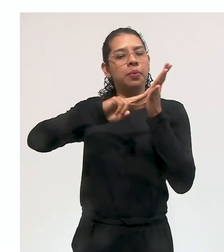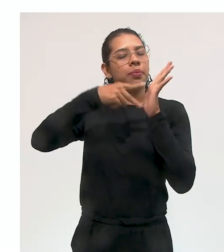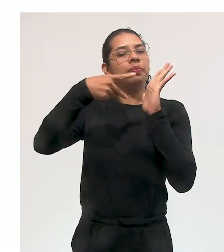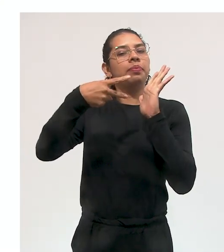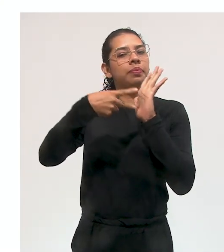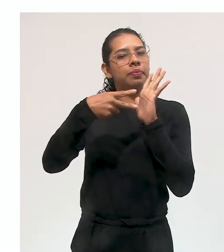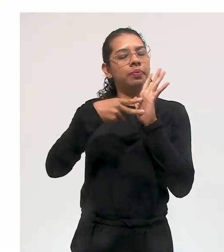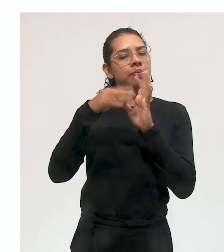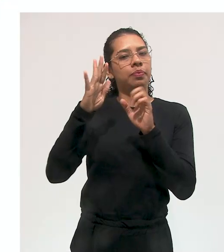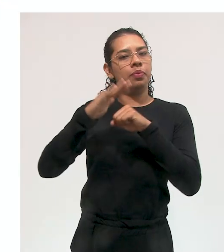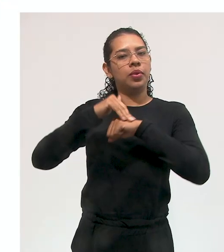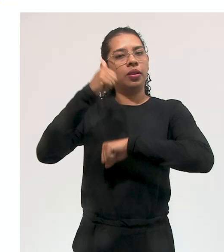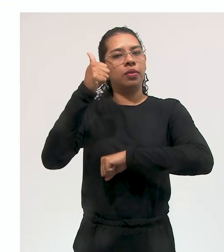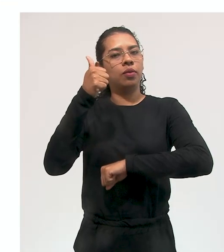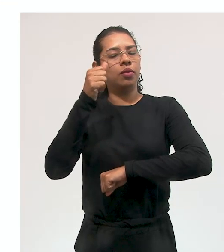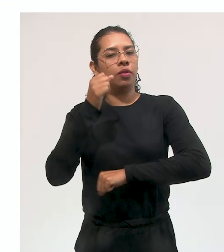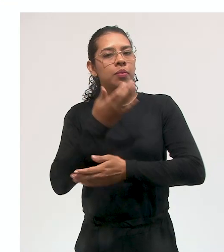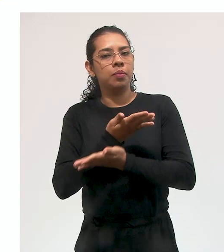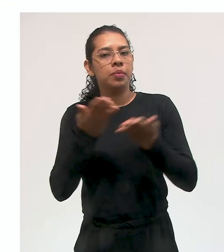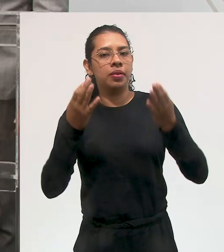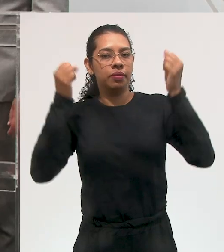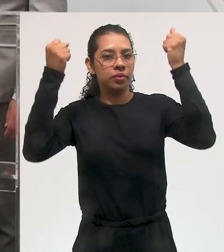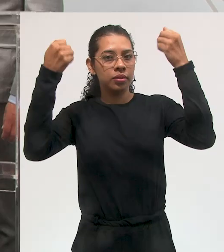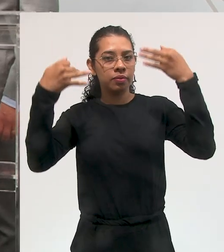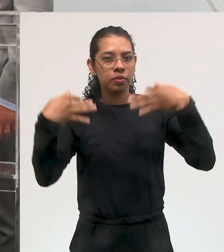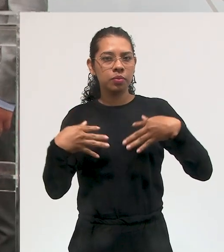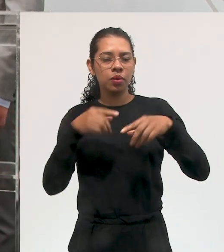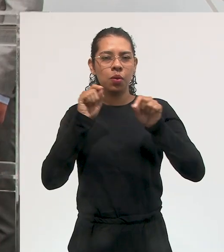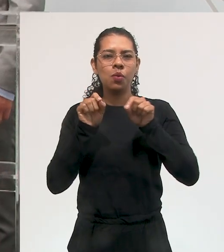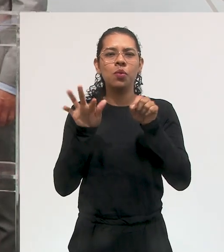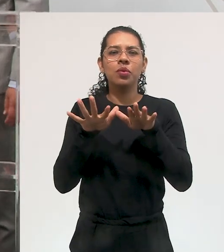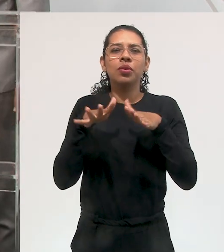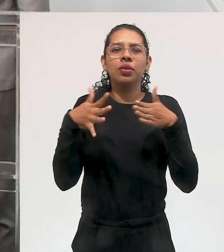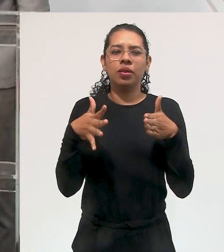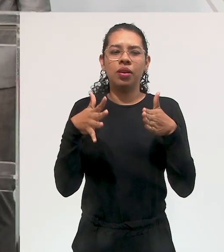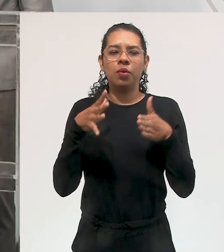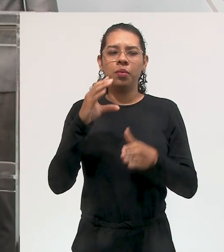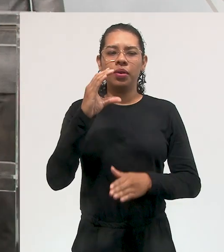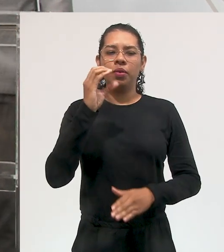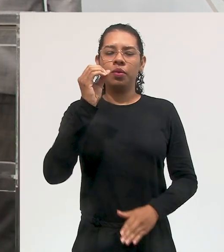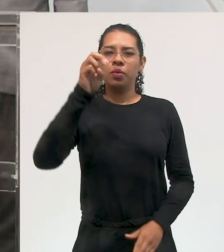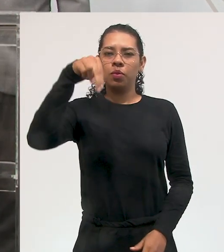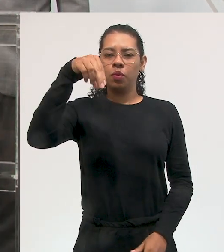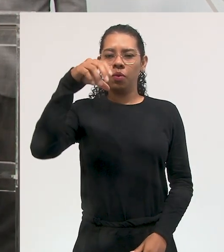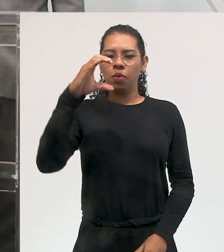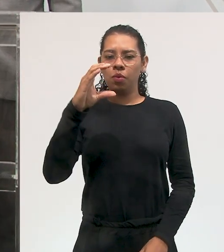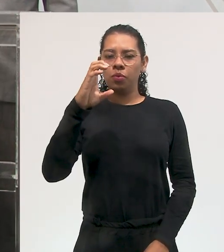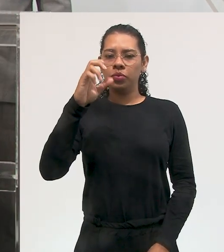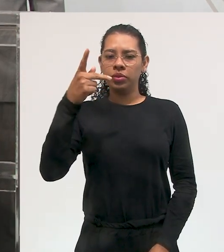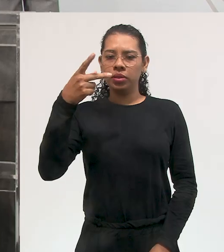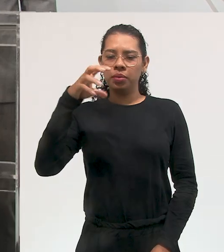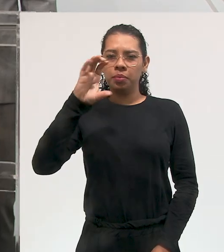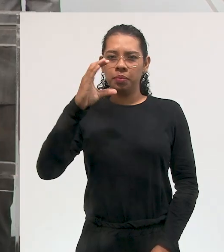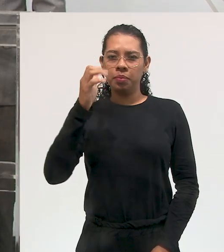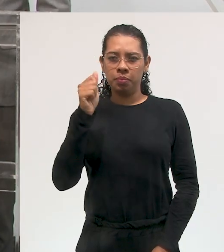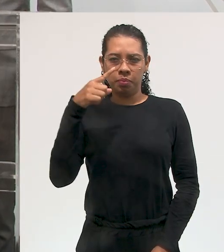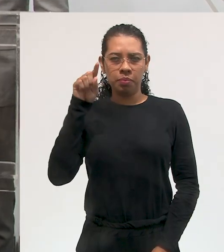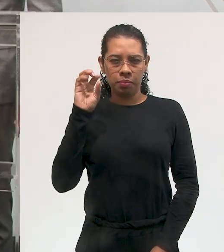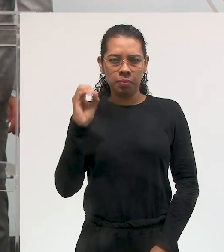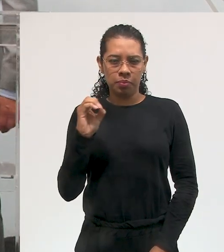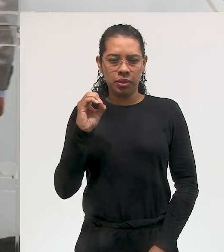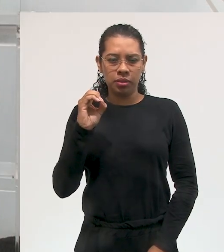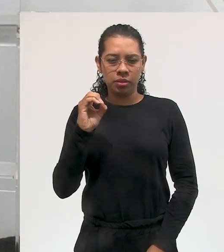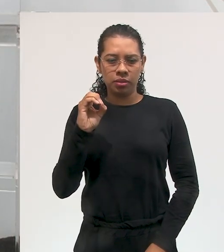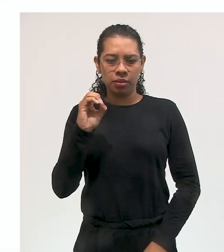as ponderações que eu queria comentar. O que é uma concepção de um ato educativo? Ou seja, o ato educativo, por isso que a gente tem que ter uma formação